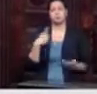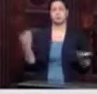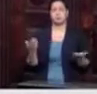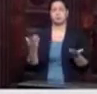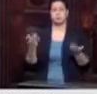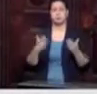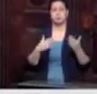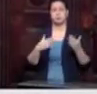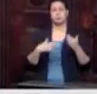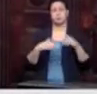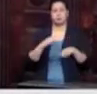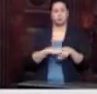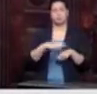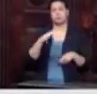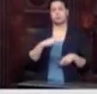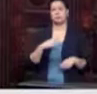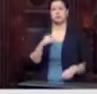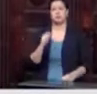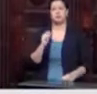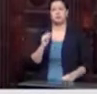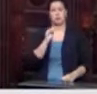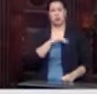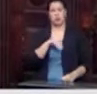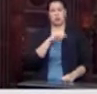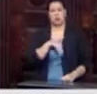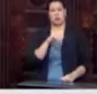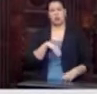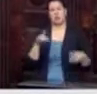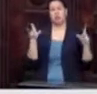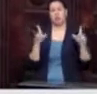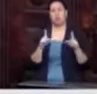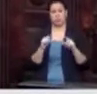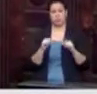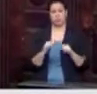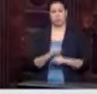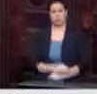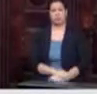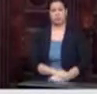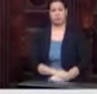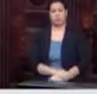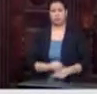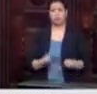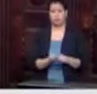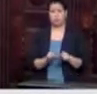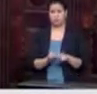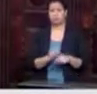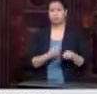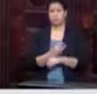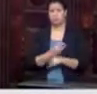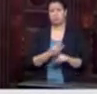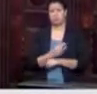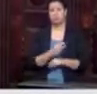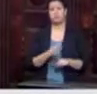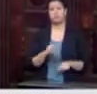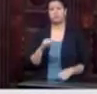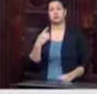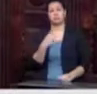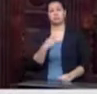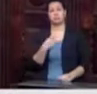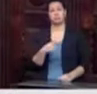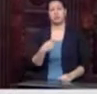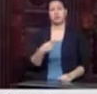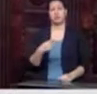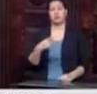vez maior de terem os seus salários diminuídos. A lei de terceirizações abriu margem